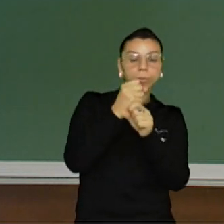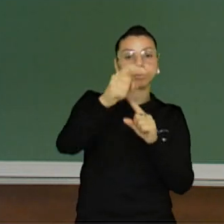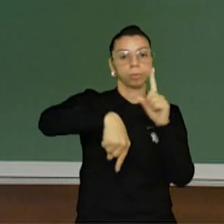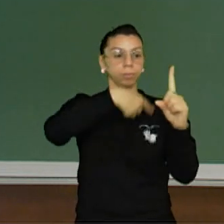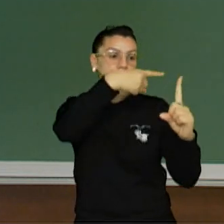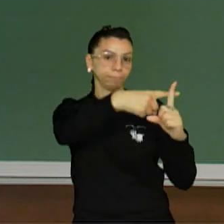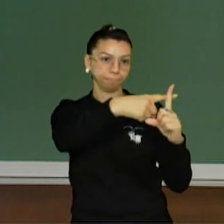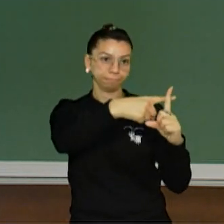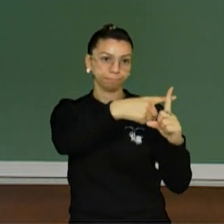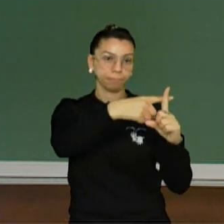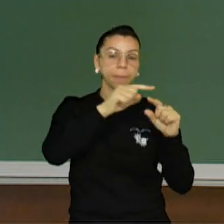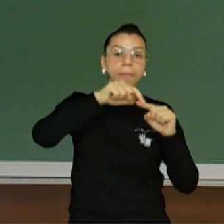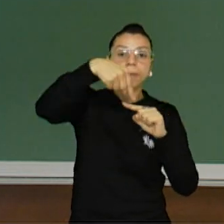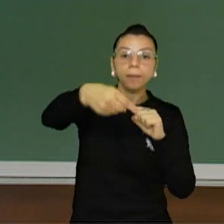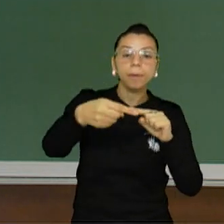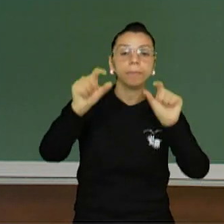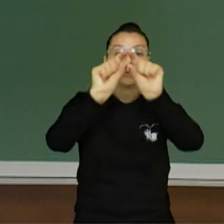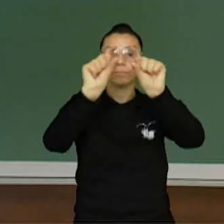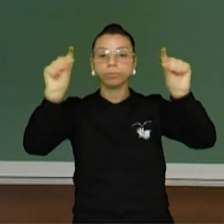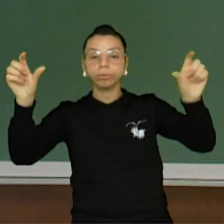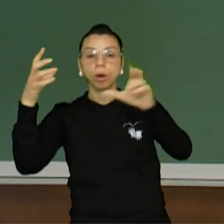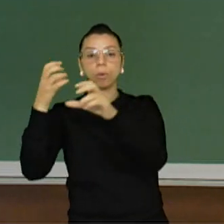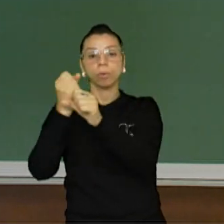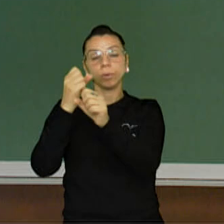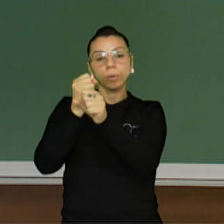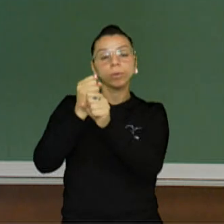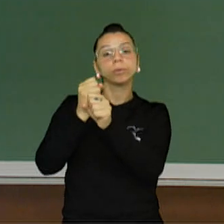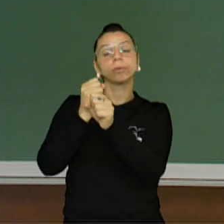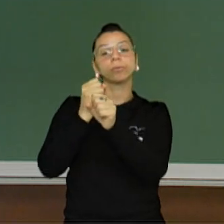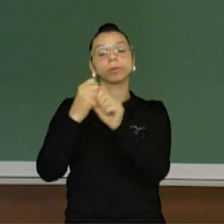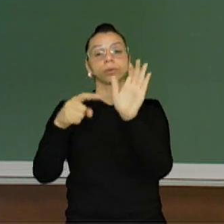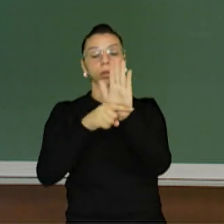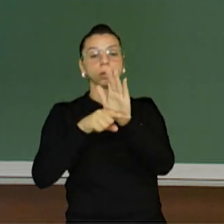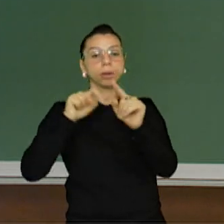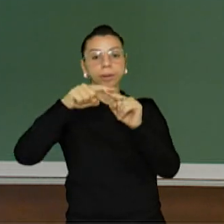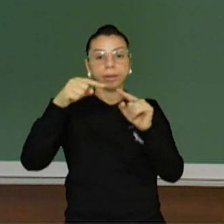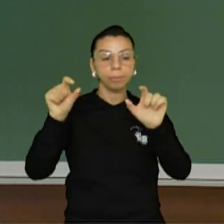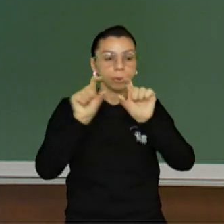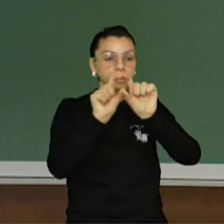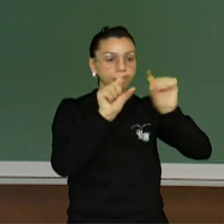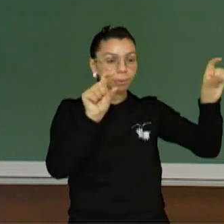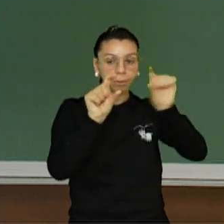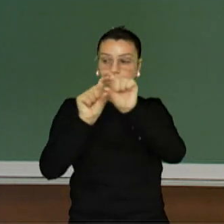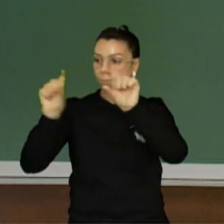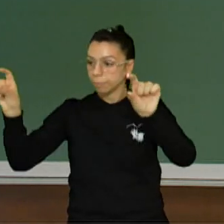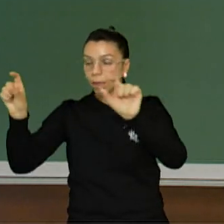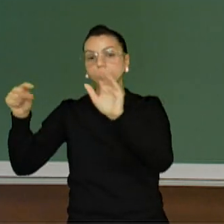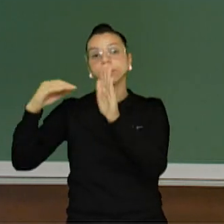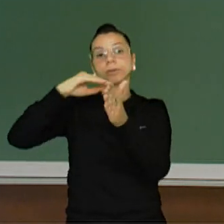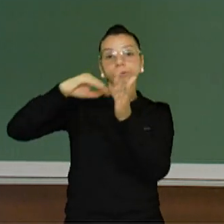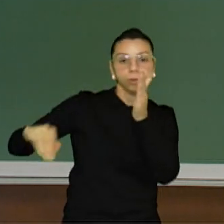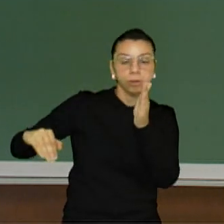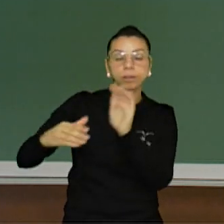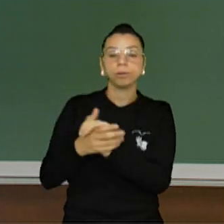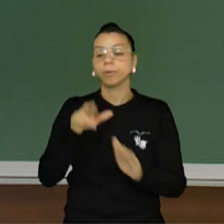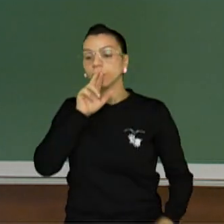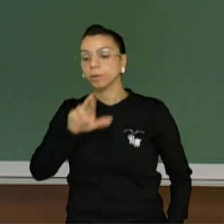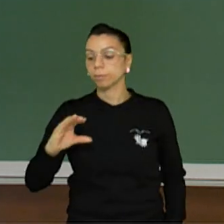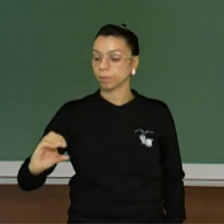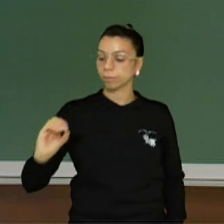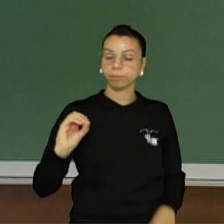positivos, né? Soma todos os números negativos e subtrai. Olha quanto deu o resultado? 0. E qual